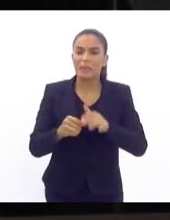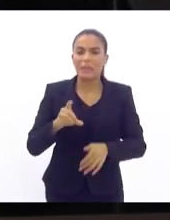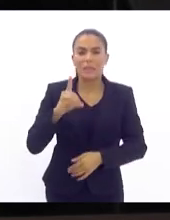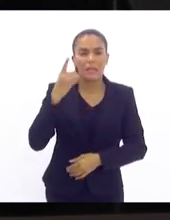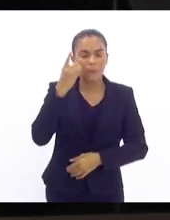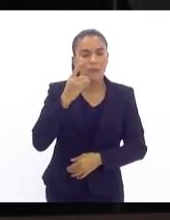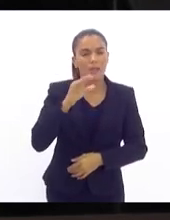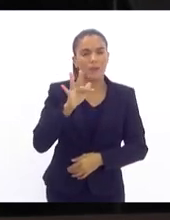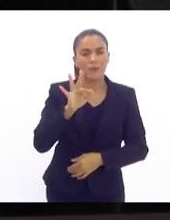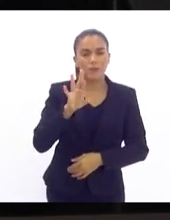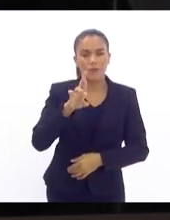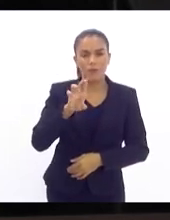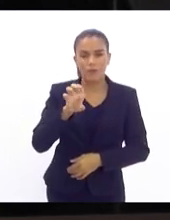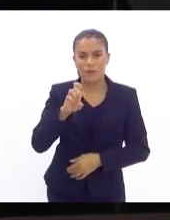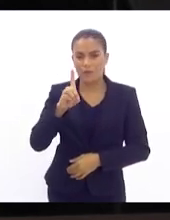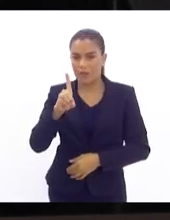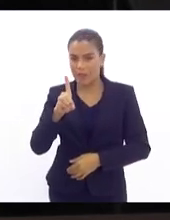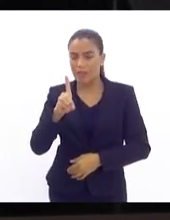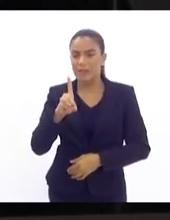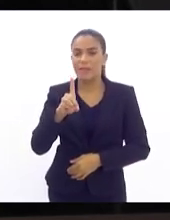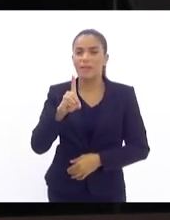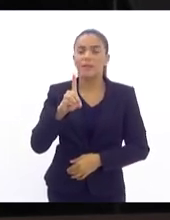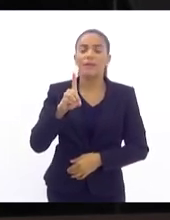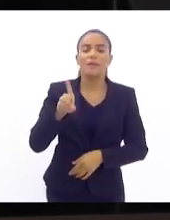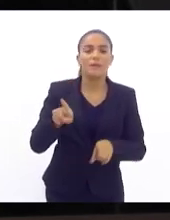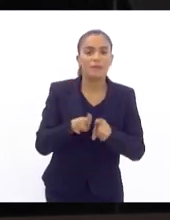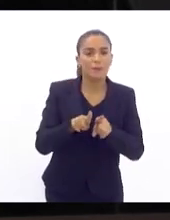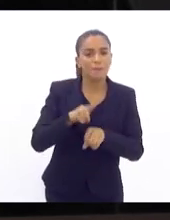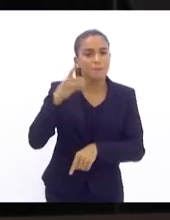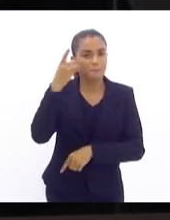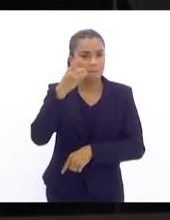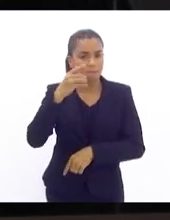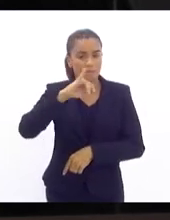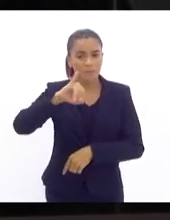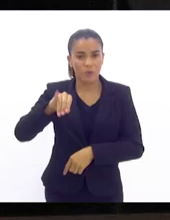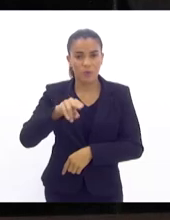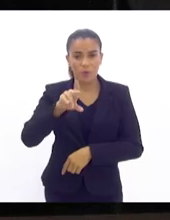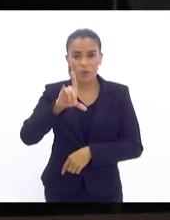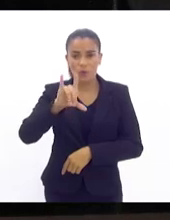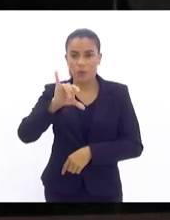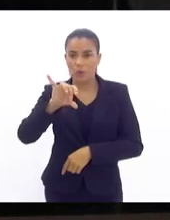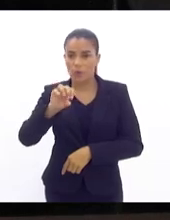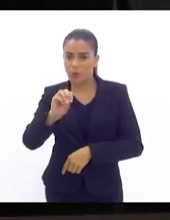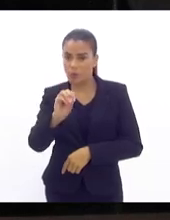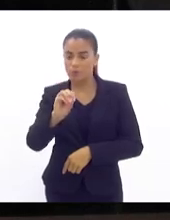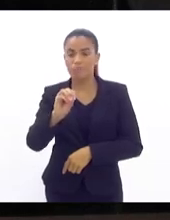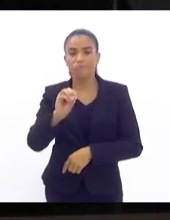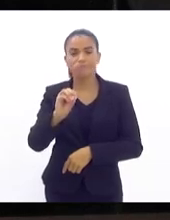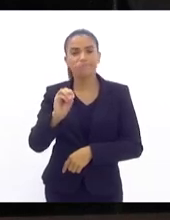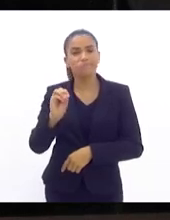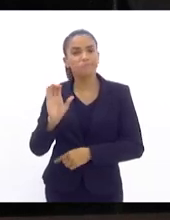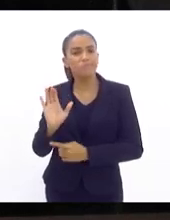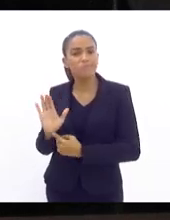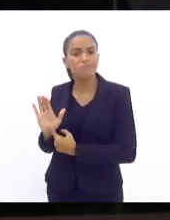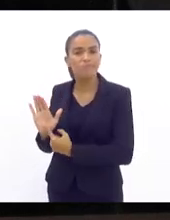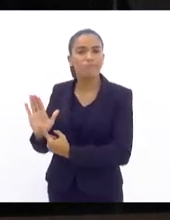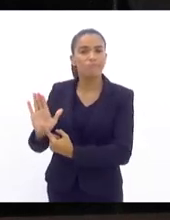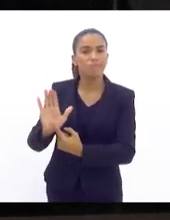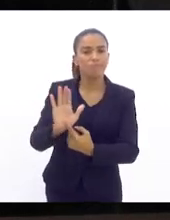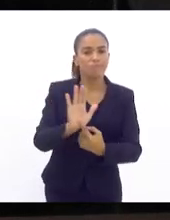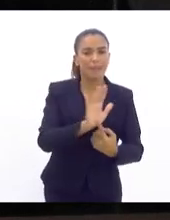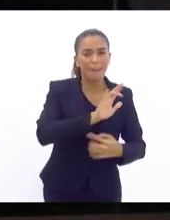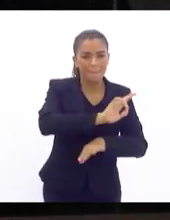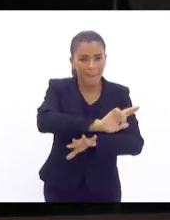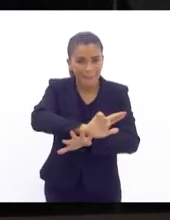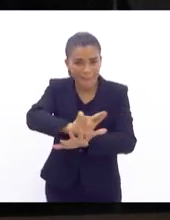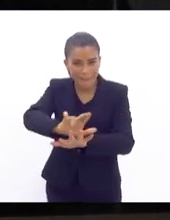Pacheco e o deputado Júlio, e que trouxe aqui diversos segmentos da